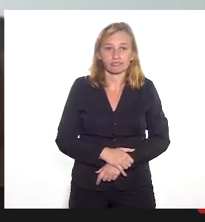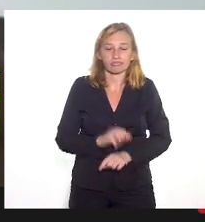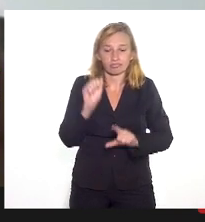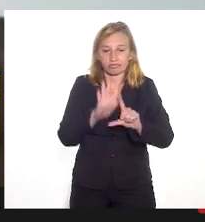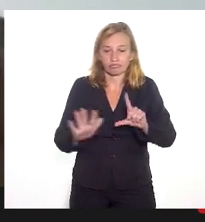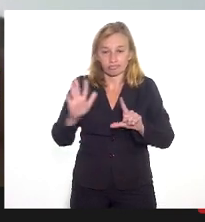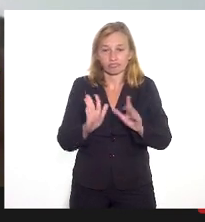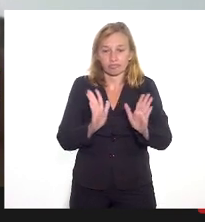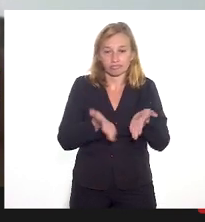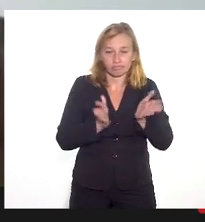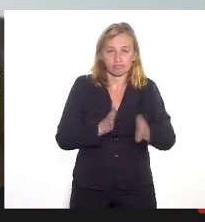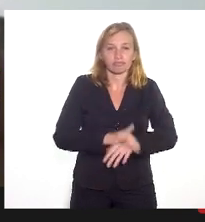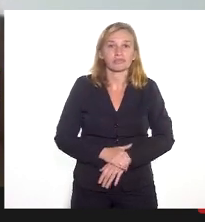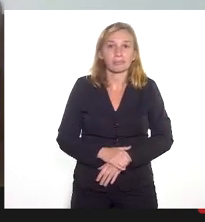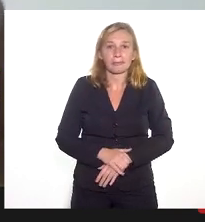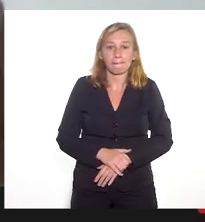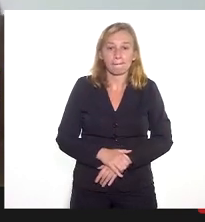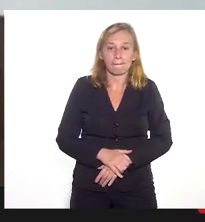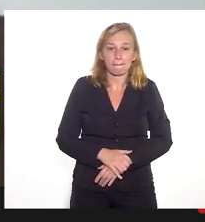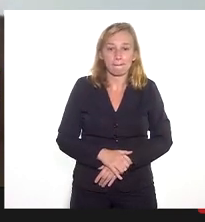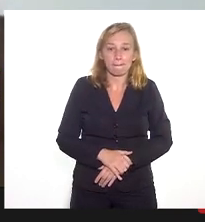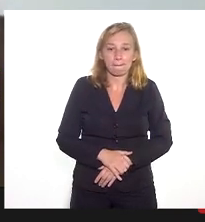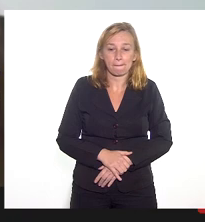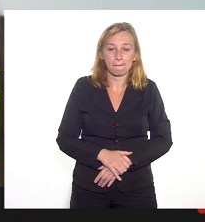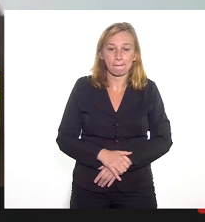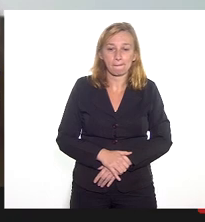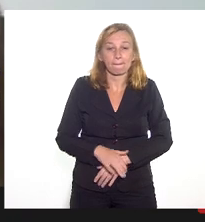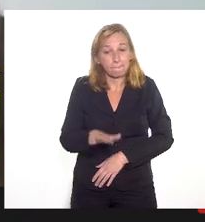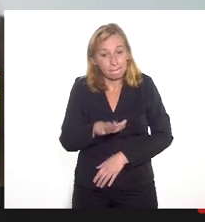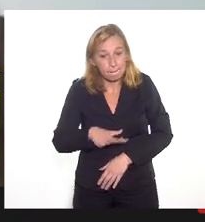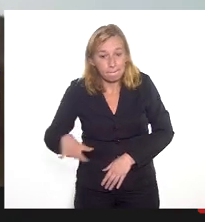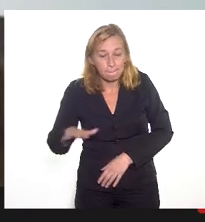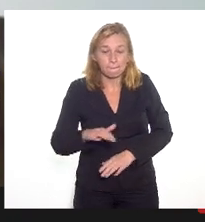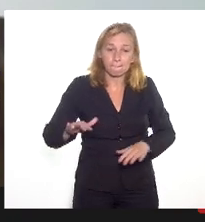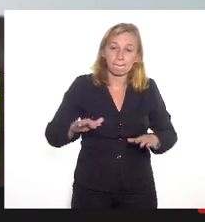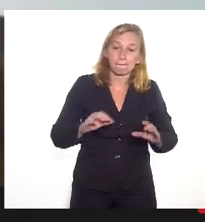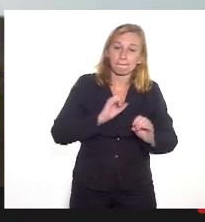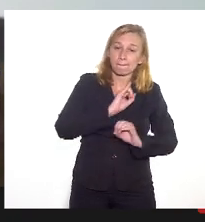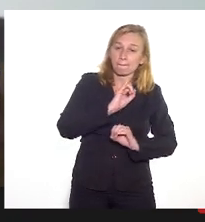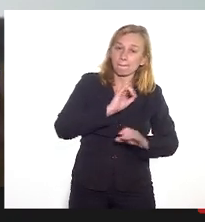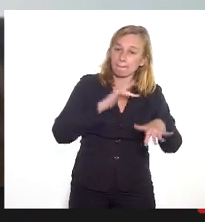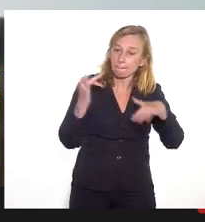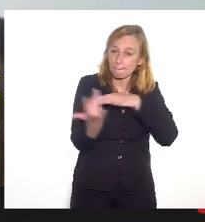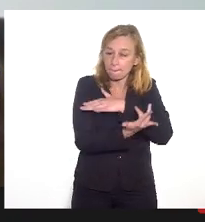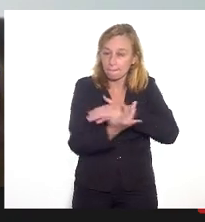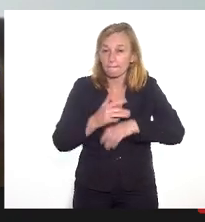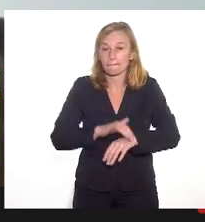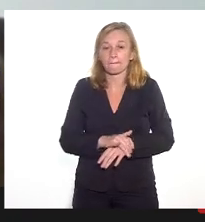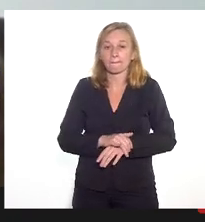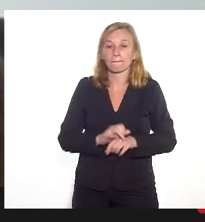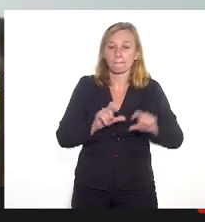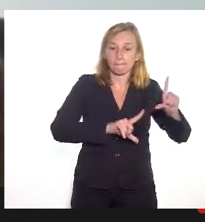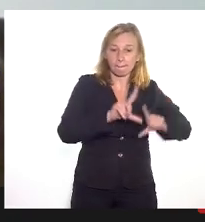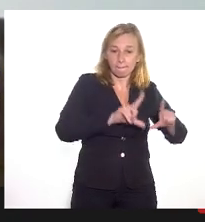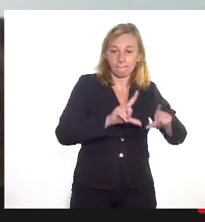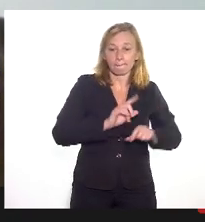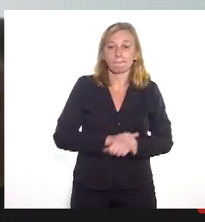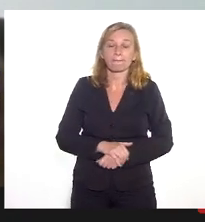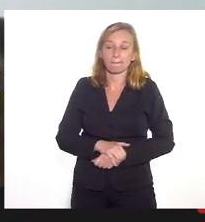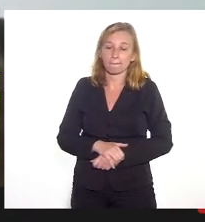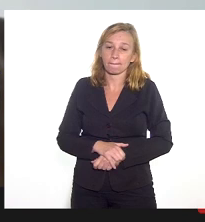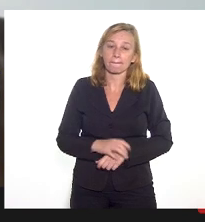plataforma hoje ela está tanto no campo das redes sociais da internet como na TV aberta.